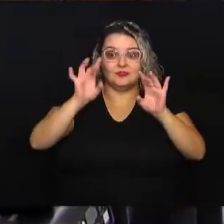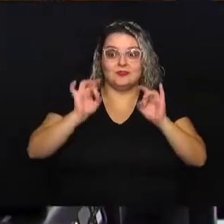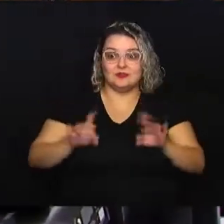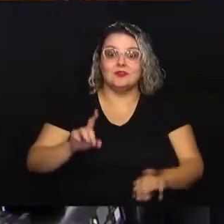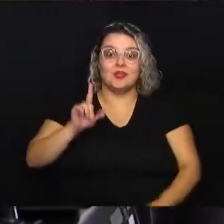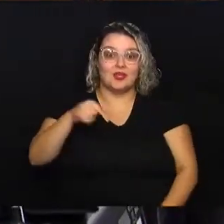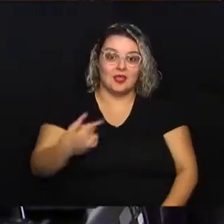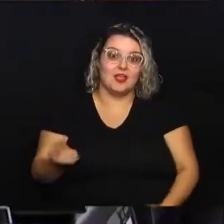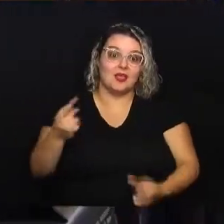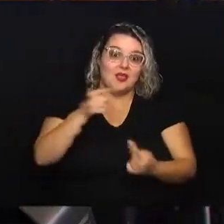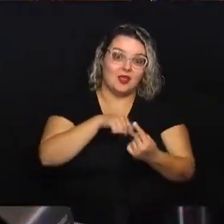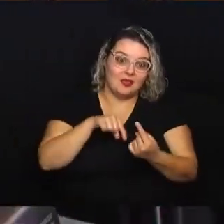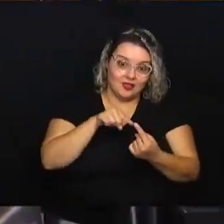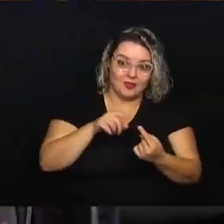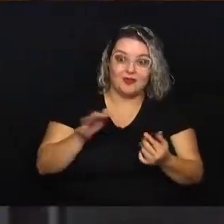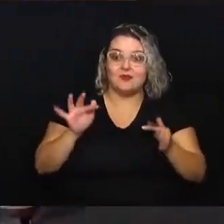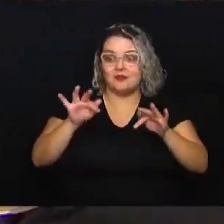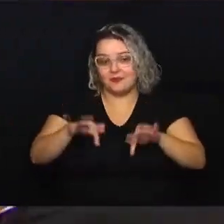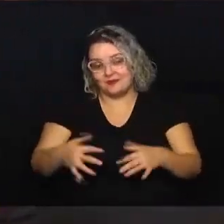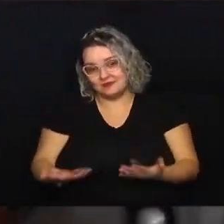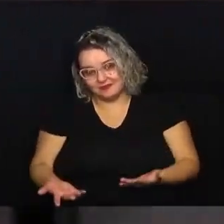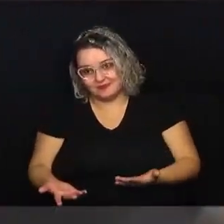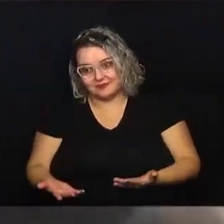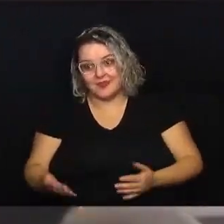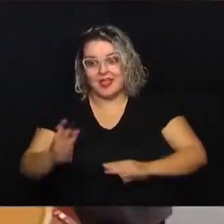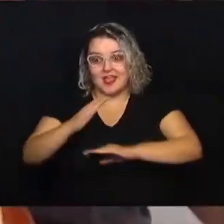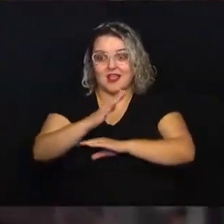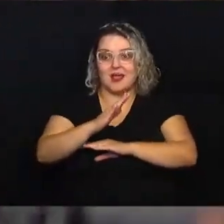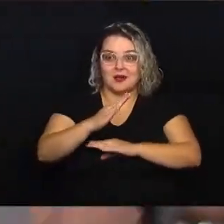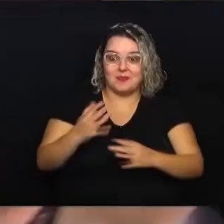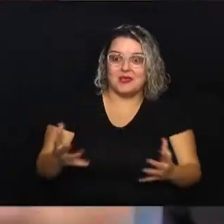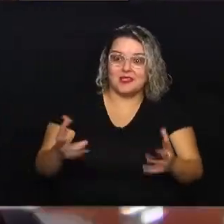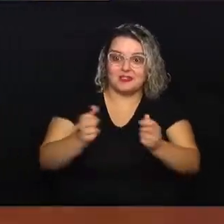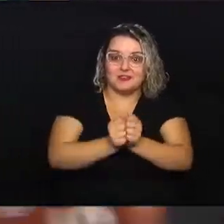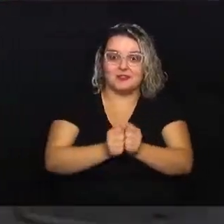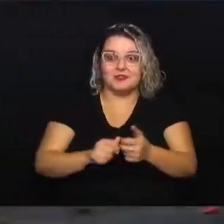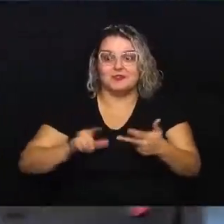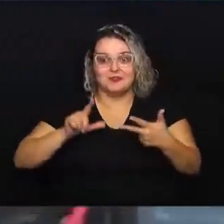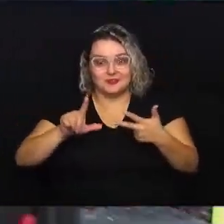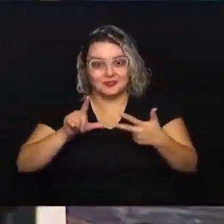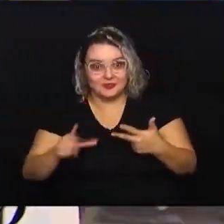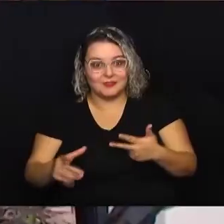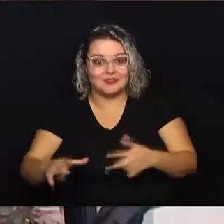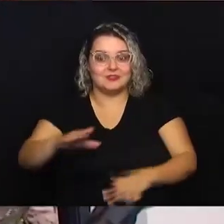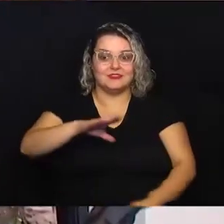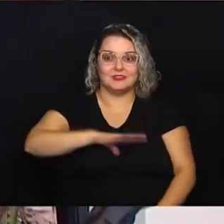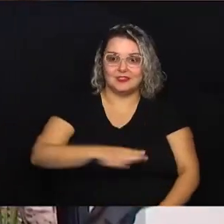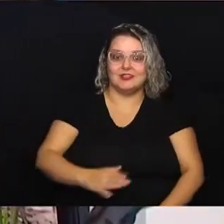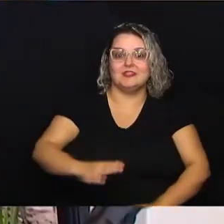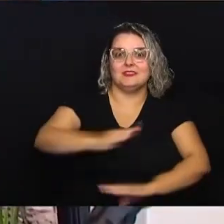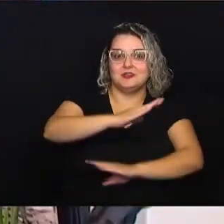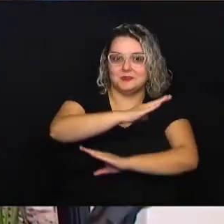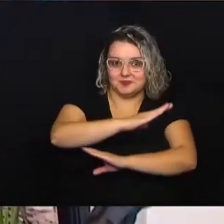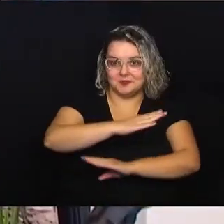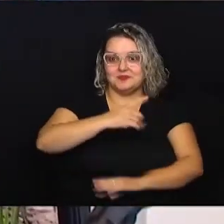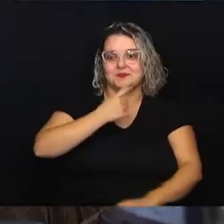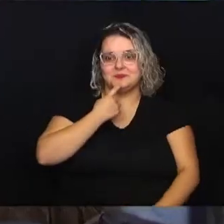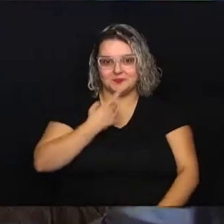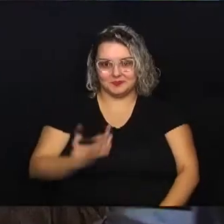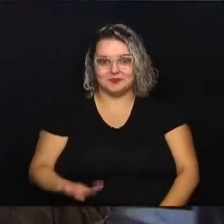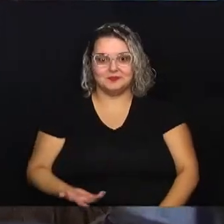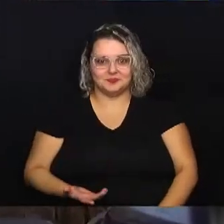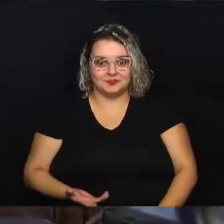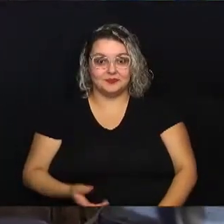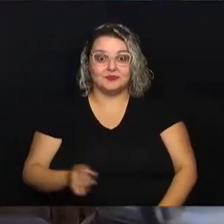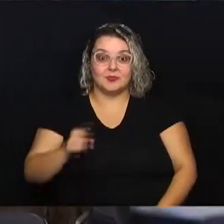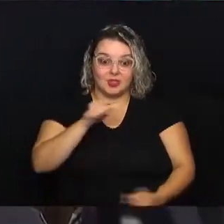a finalidade do programa Câmara Integrada, do Legislativo de Campinas, que tem como finalidade